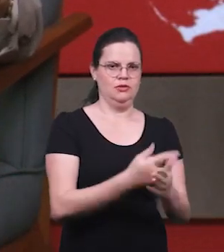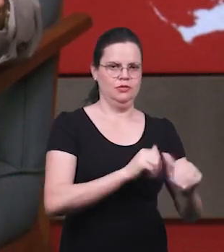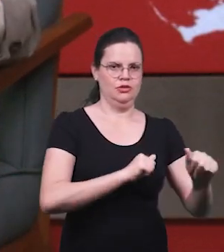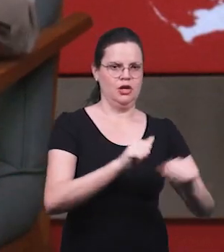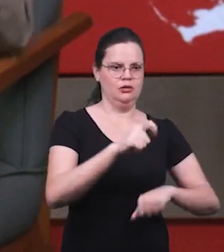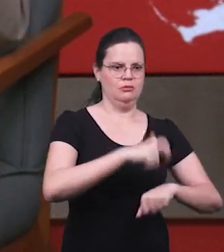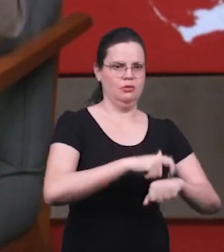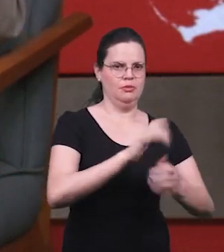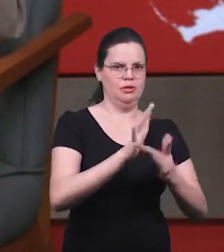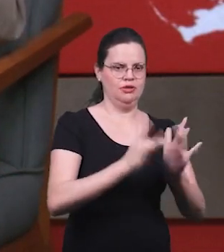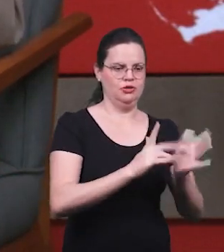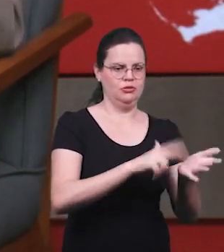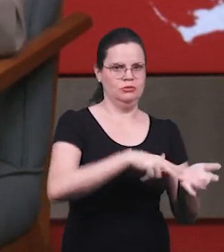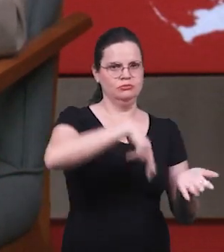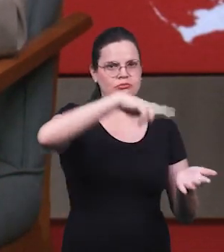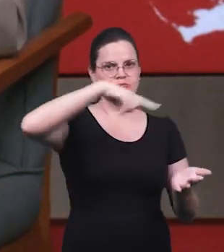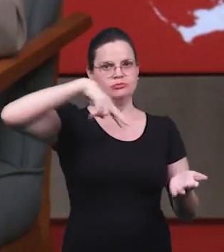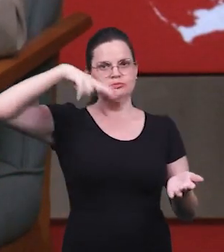de Jesus,